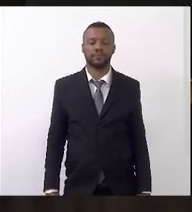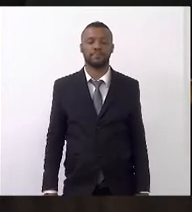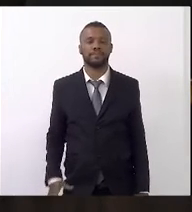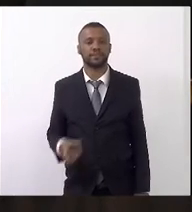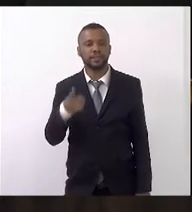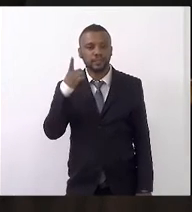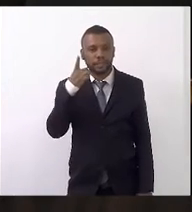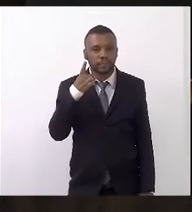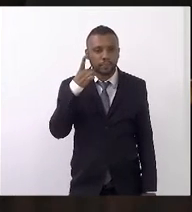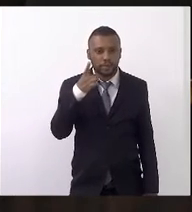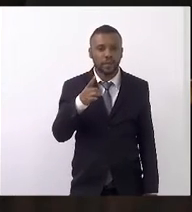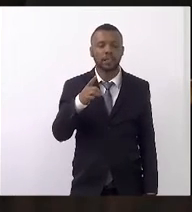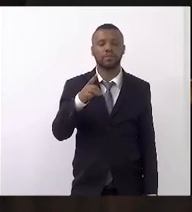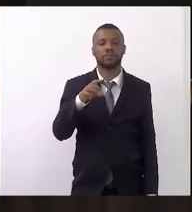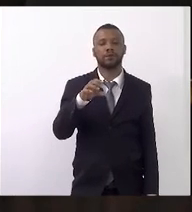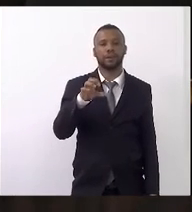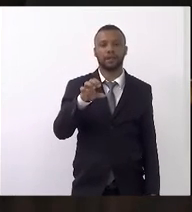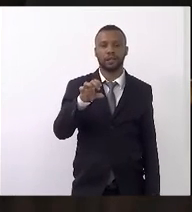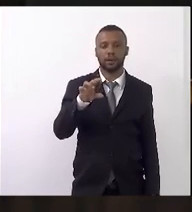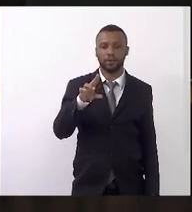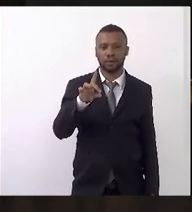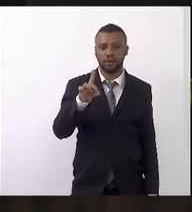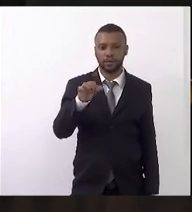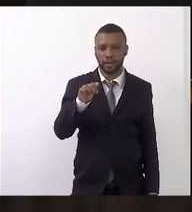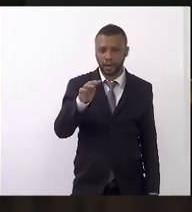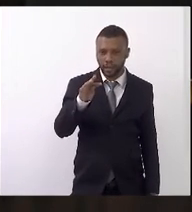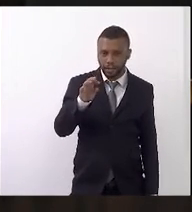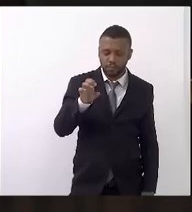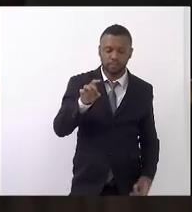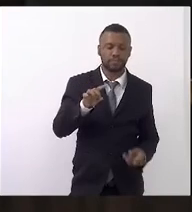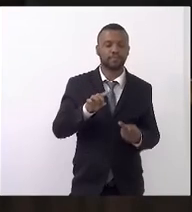Deputado Doutor Deodalto. Deputado Renato Zaca.